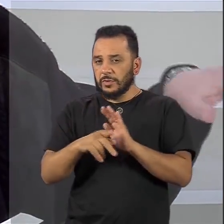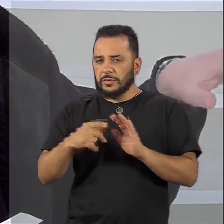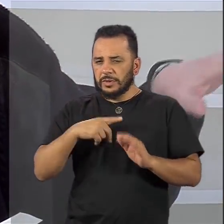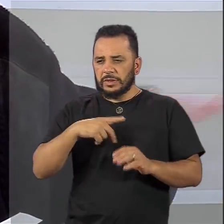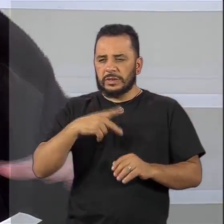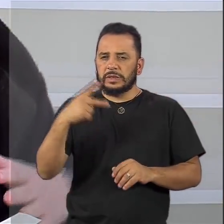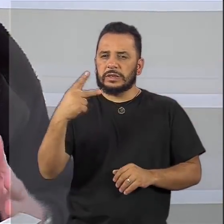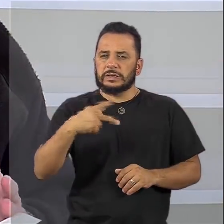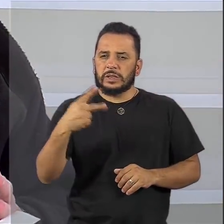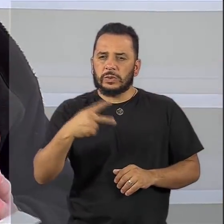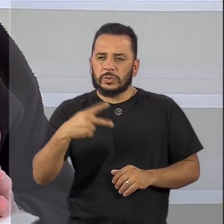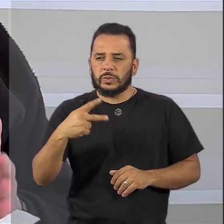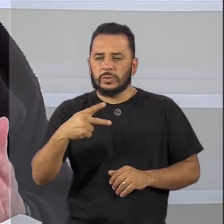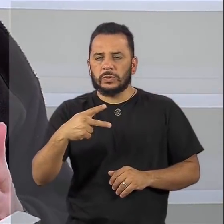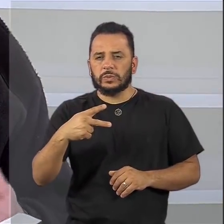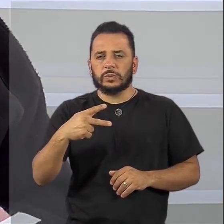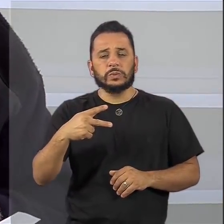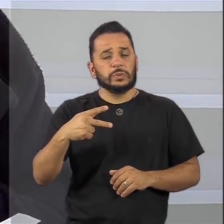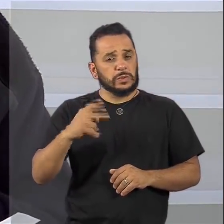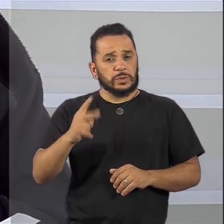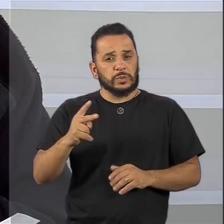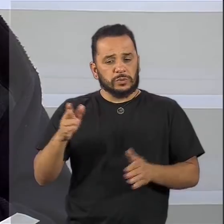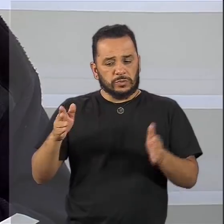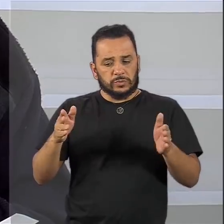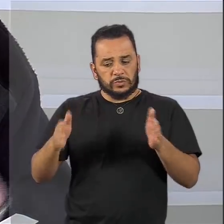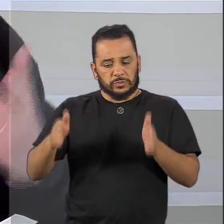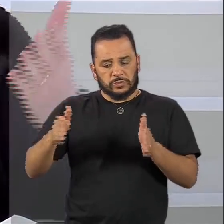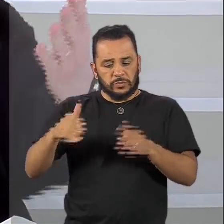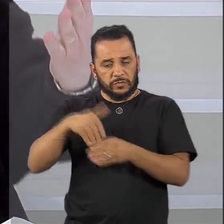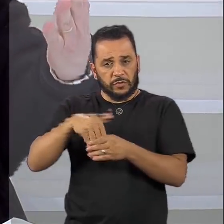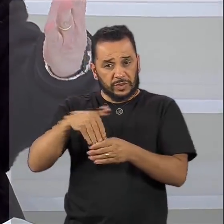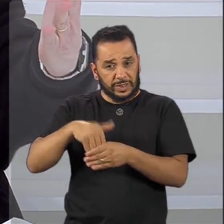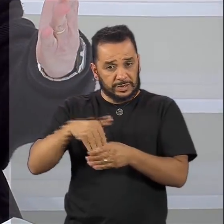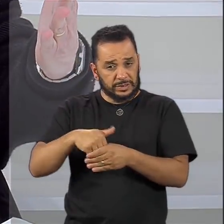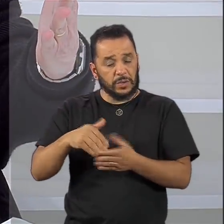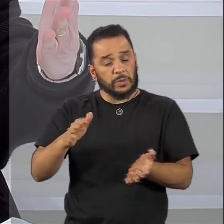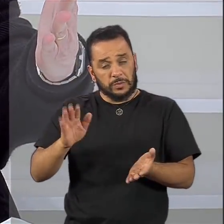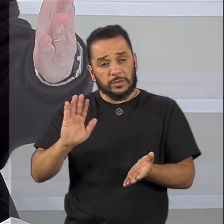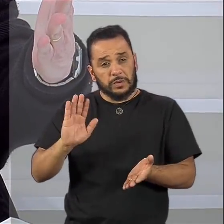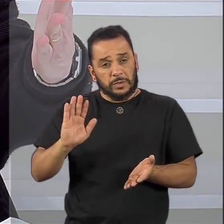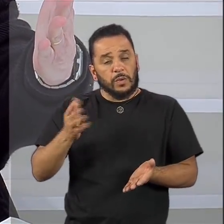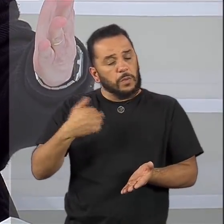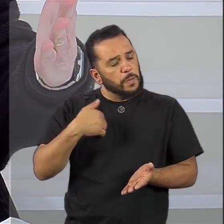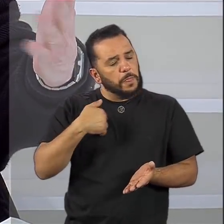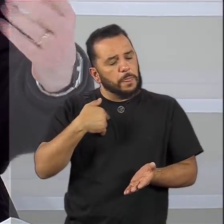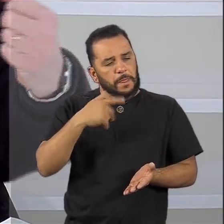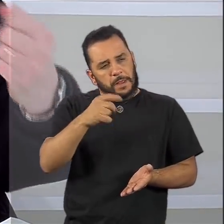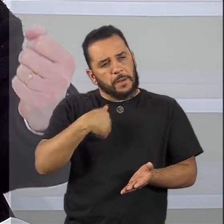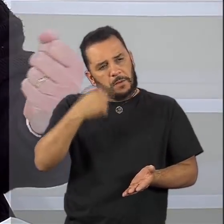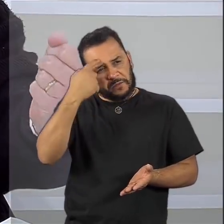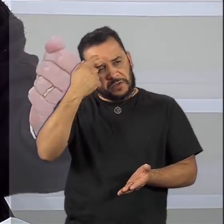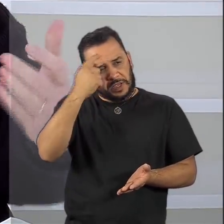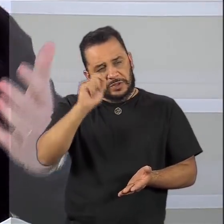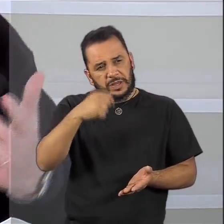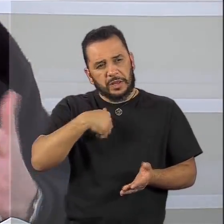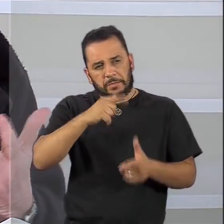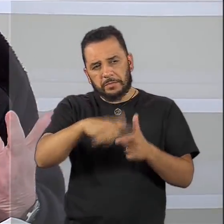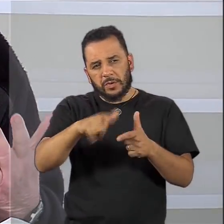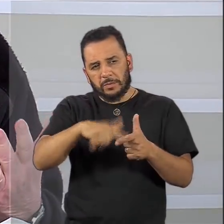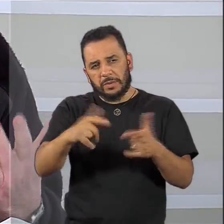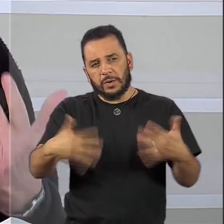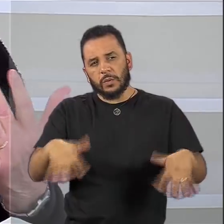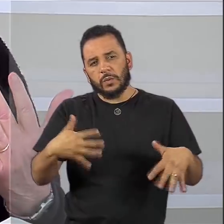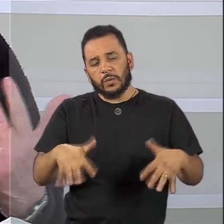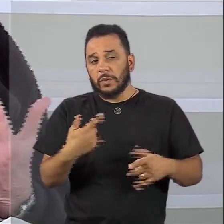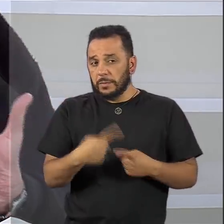turno, não precisa nem ganhar, o sinal que o eleitorado dá, que é grave, que é o mais ou menos o que você estava falando, brasileira. Quer dizer,